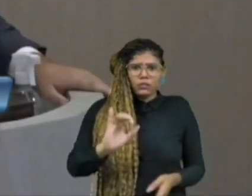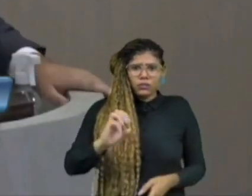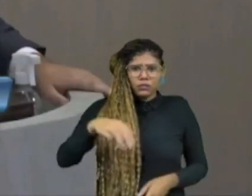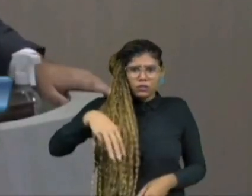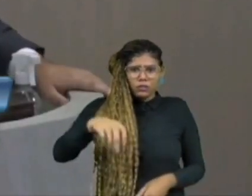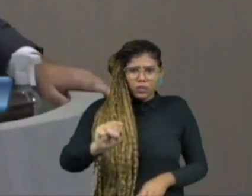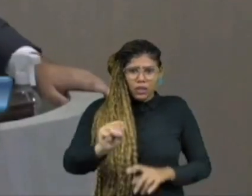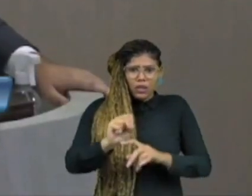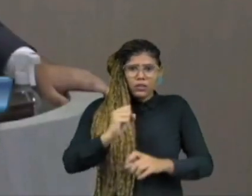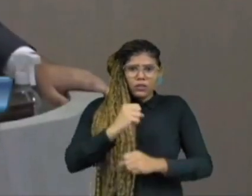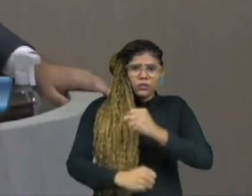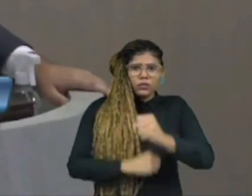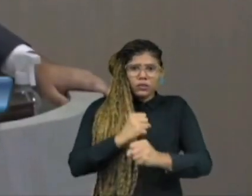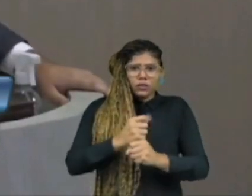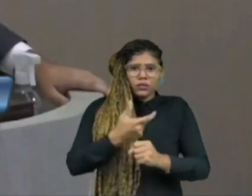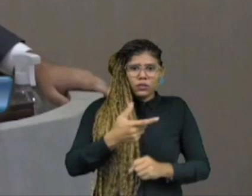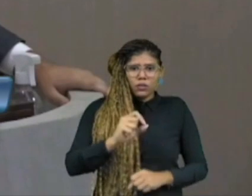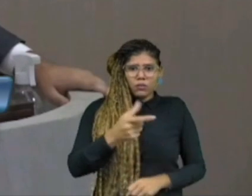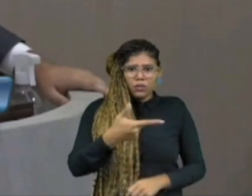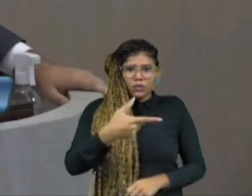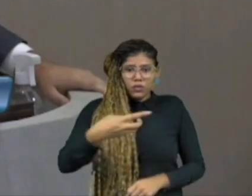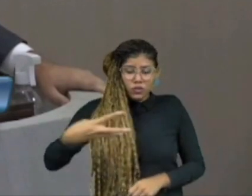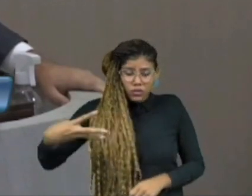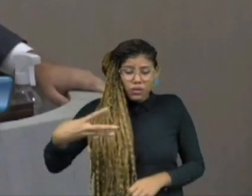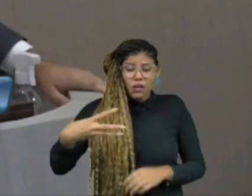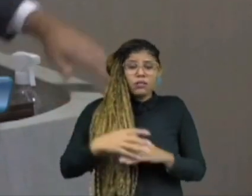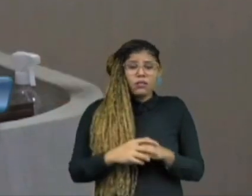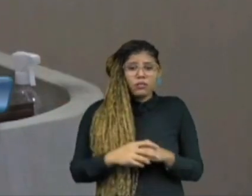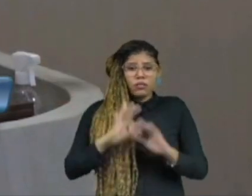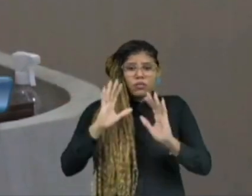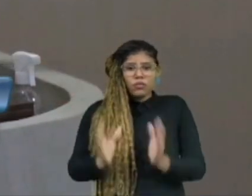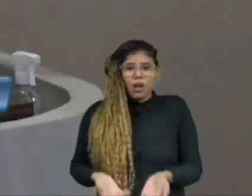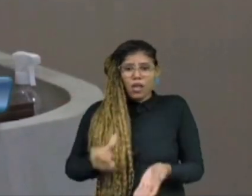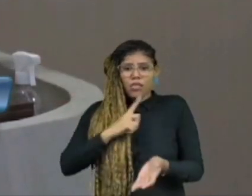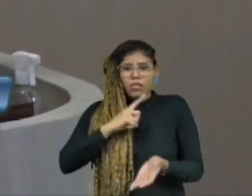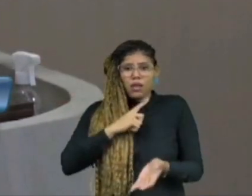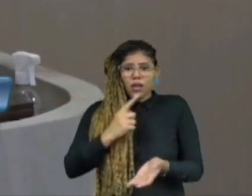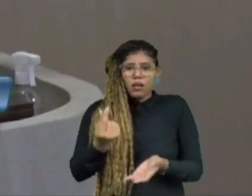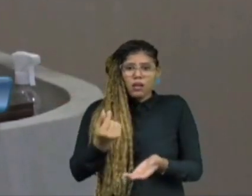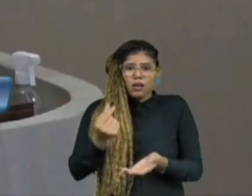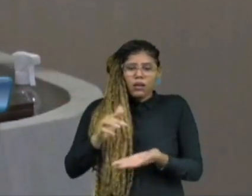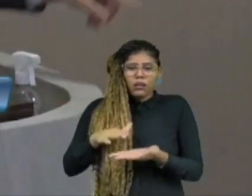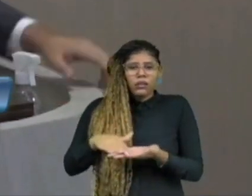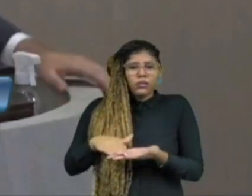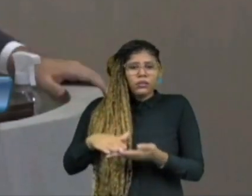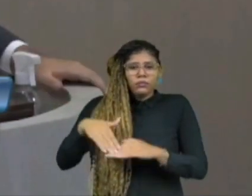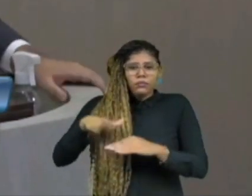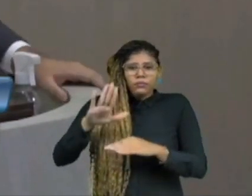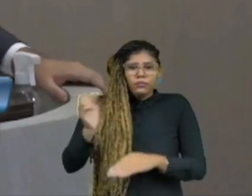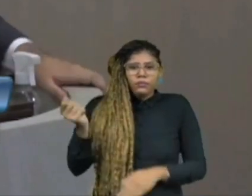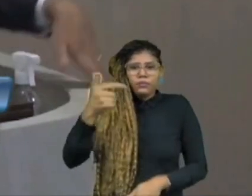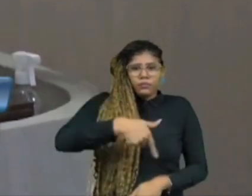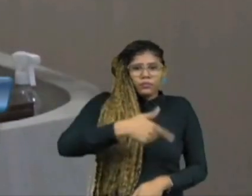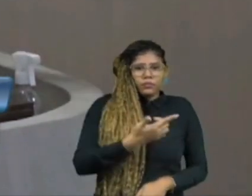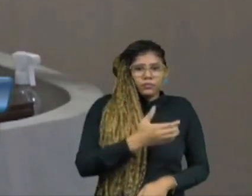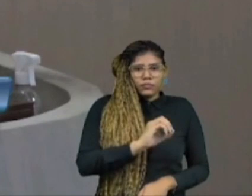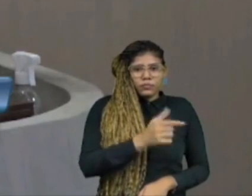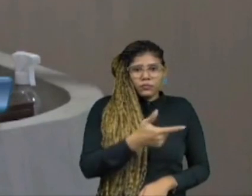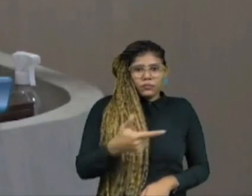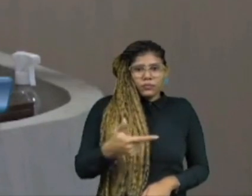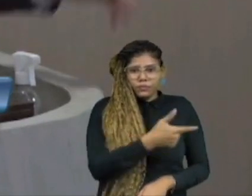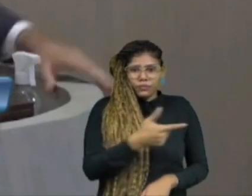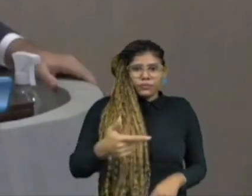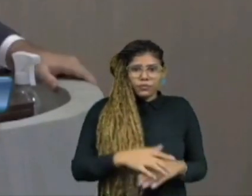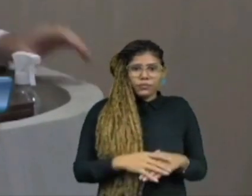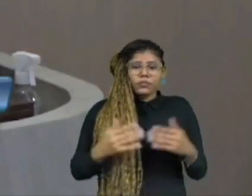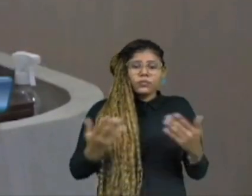em 2023, senhores colegas, é maior do que era previsto para 2022. Ou seja, qual foi